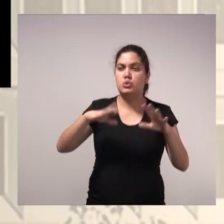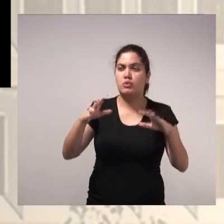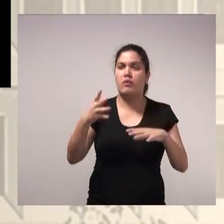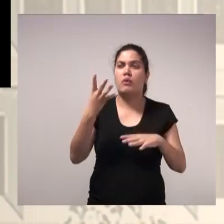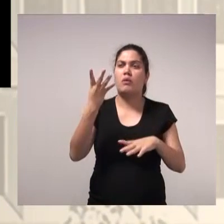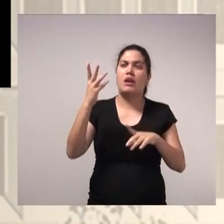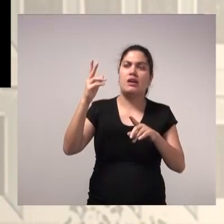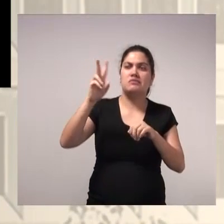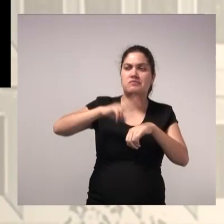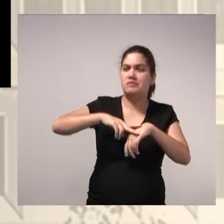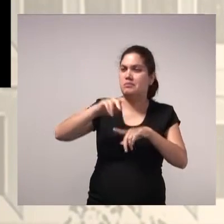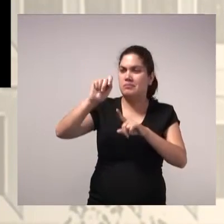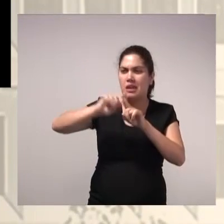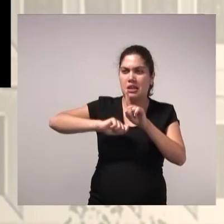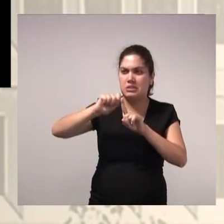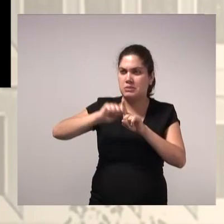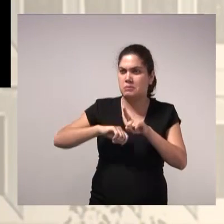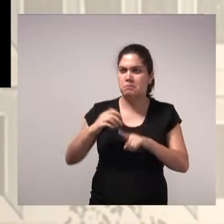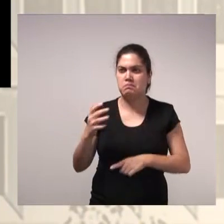mês,